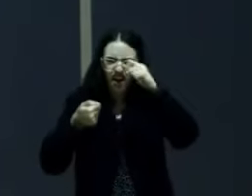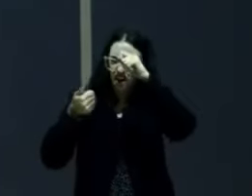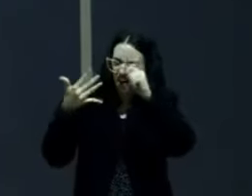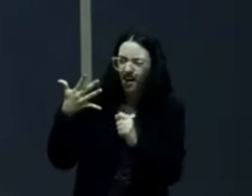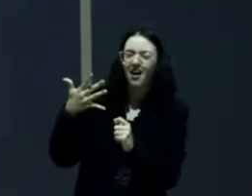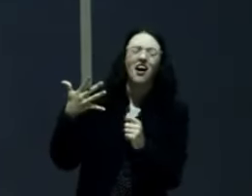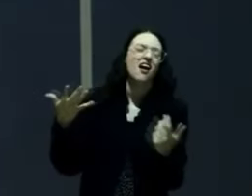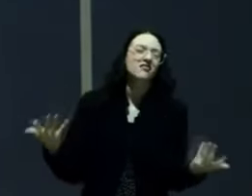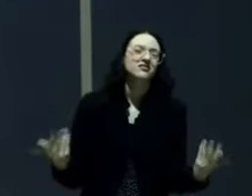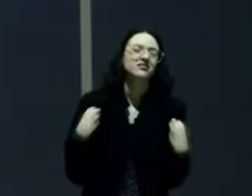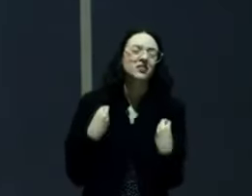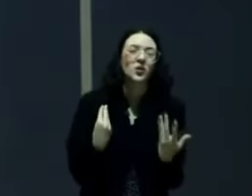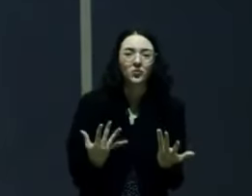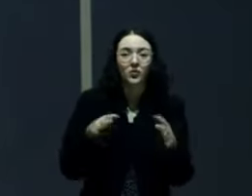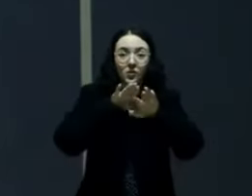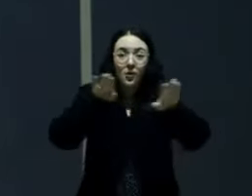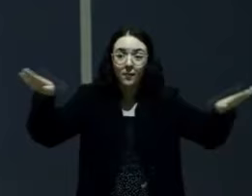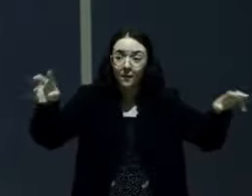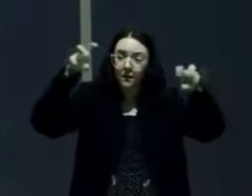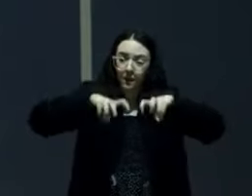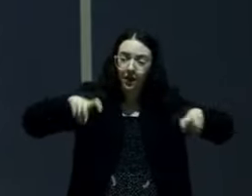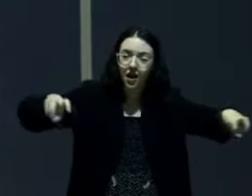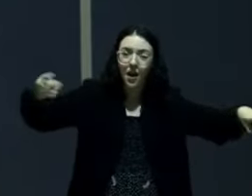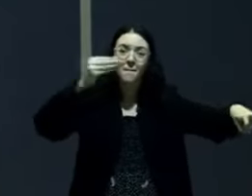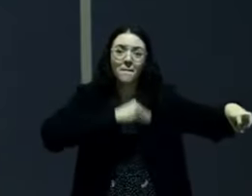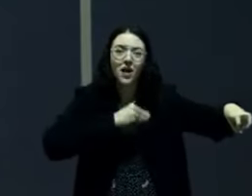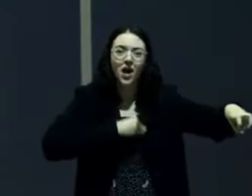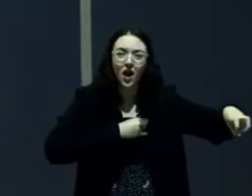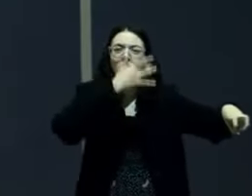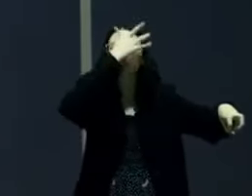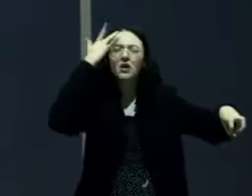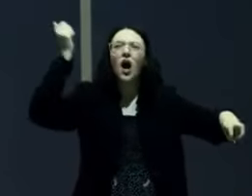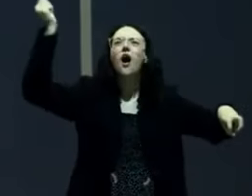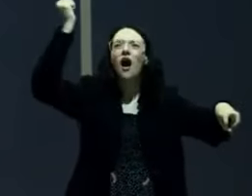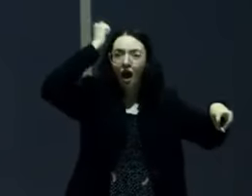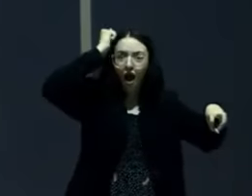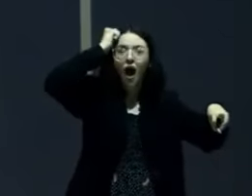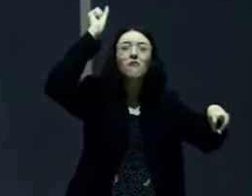Essa mesa é para pecadores, mas para pecadores arrependidos,